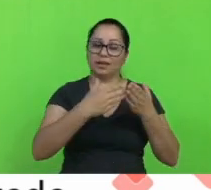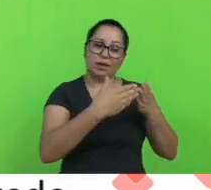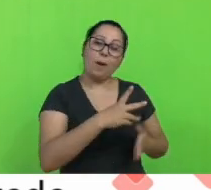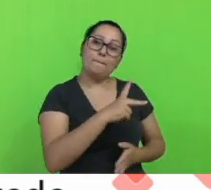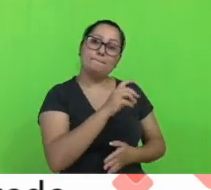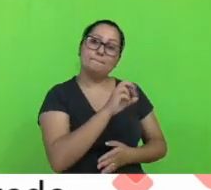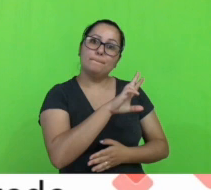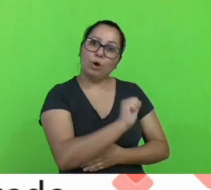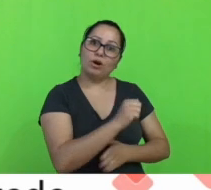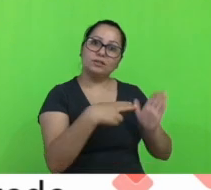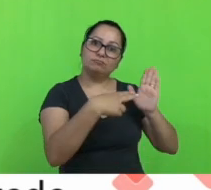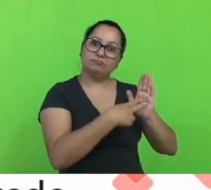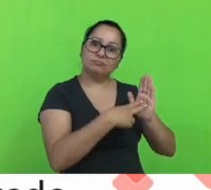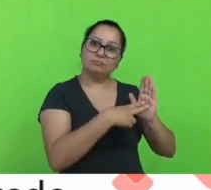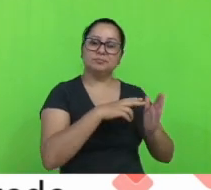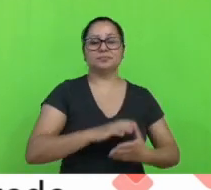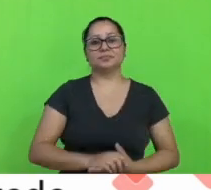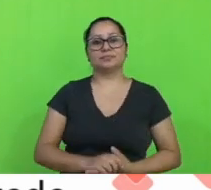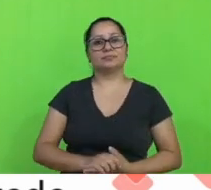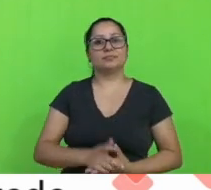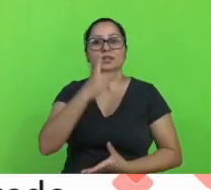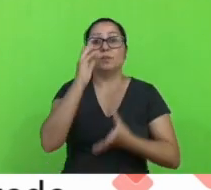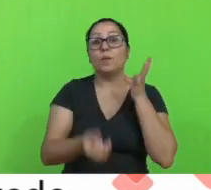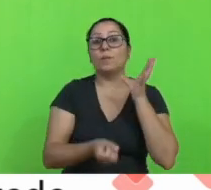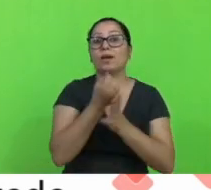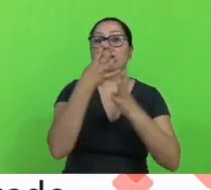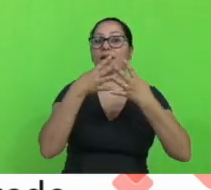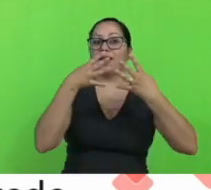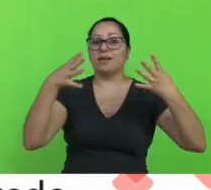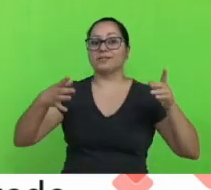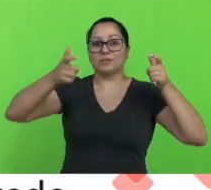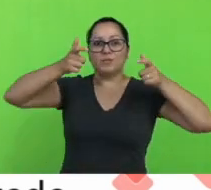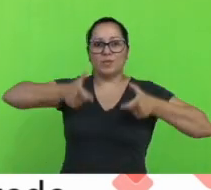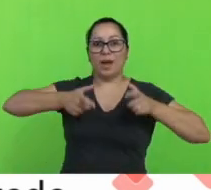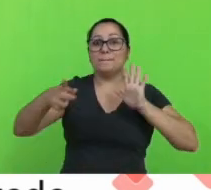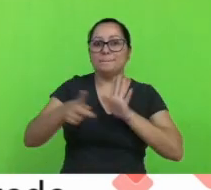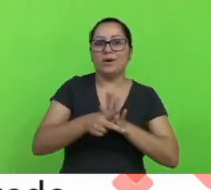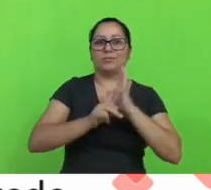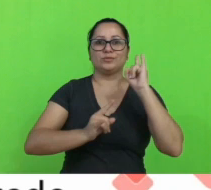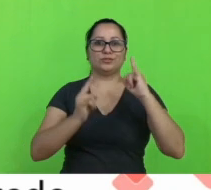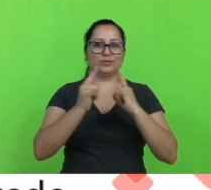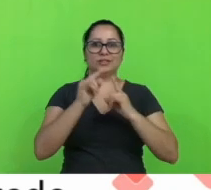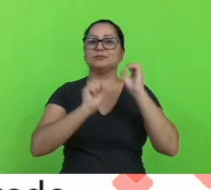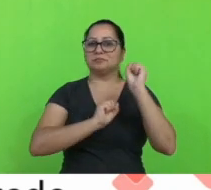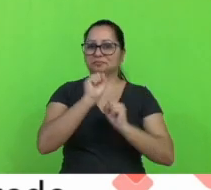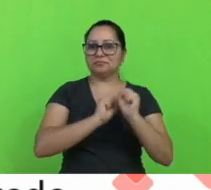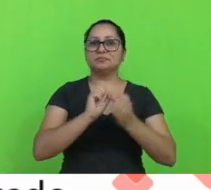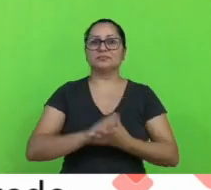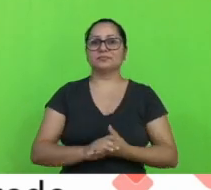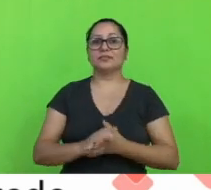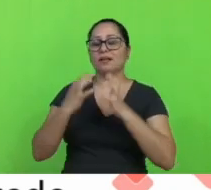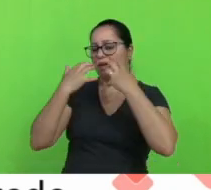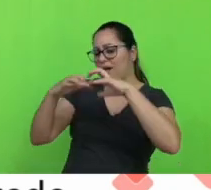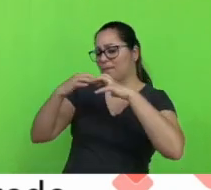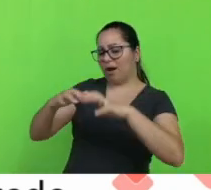um switch. Isso cria a rede local, a rede da instituição. Essas